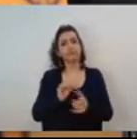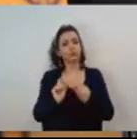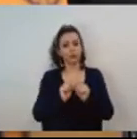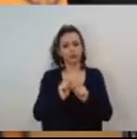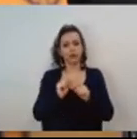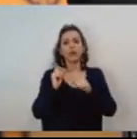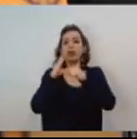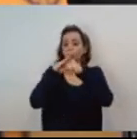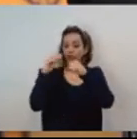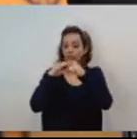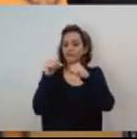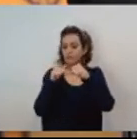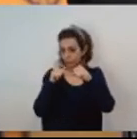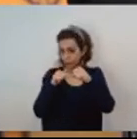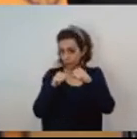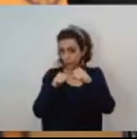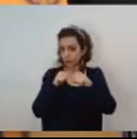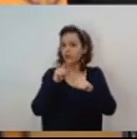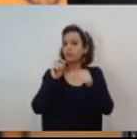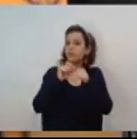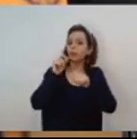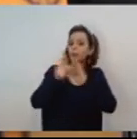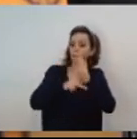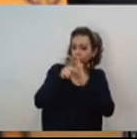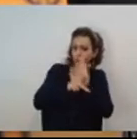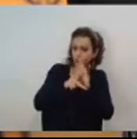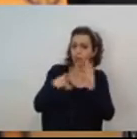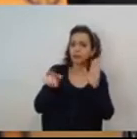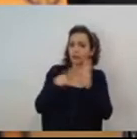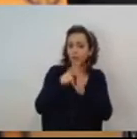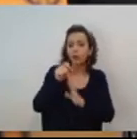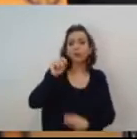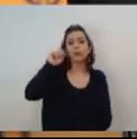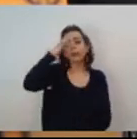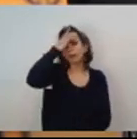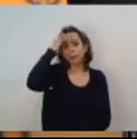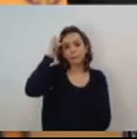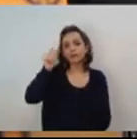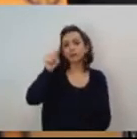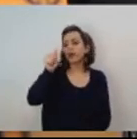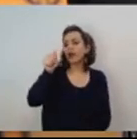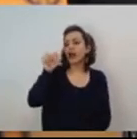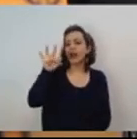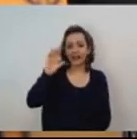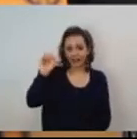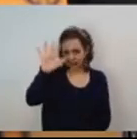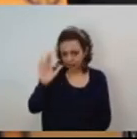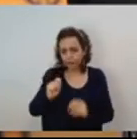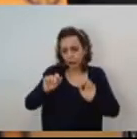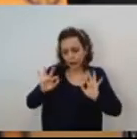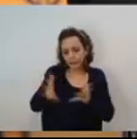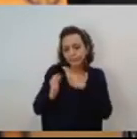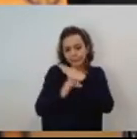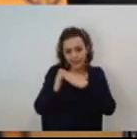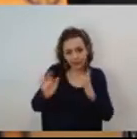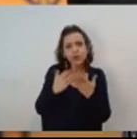afro-empreendedores ele ajuda botar Rose e feijão no prato de quatro famílias de 11 pessoas e isso é muito importante